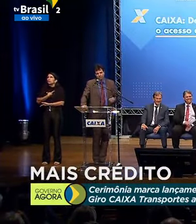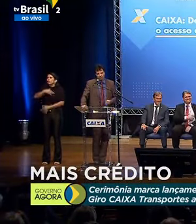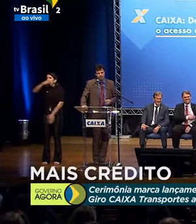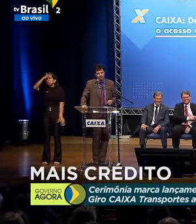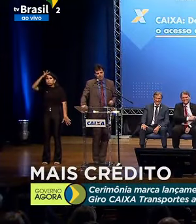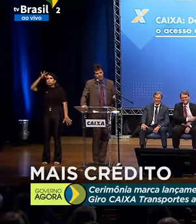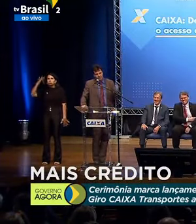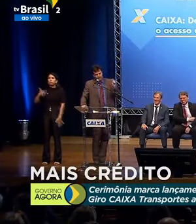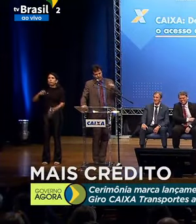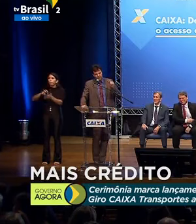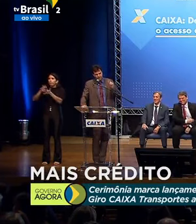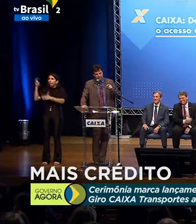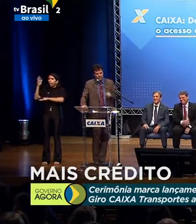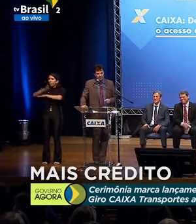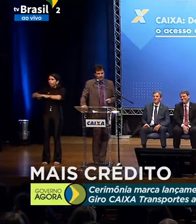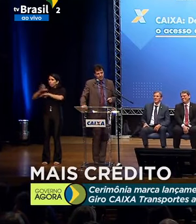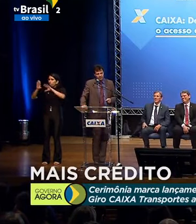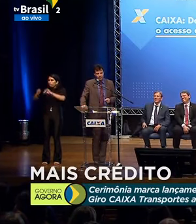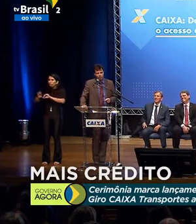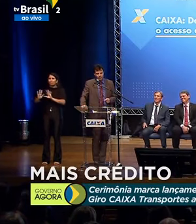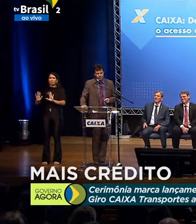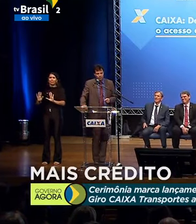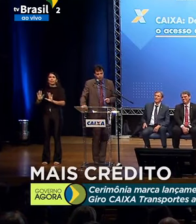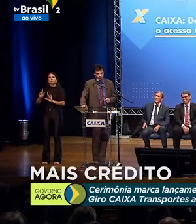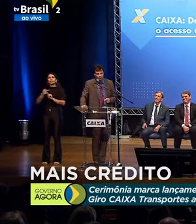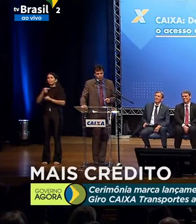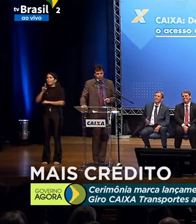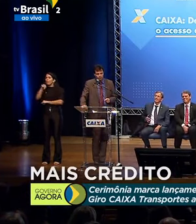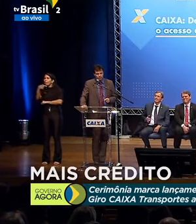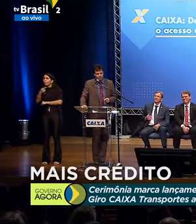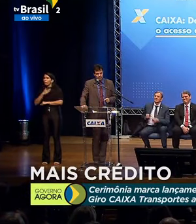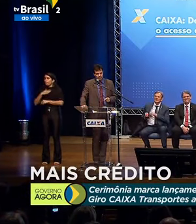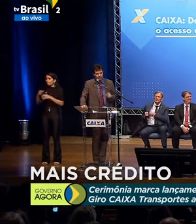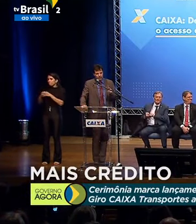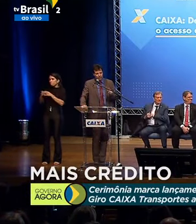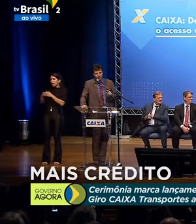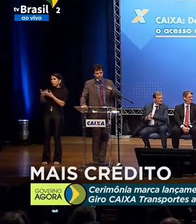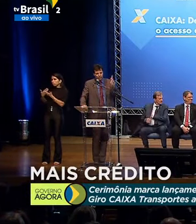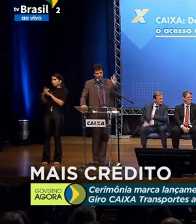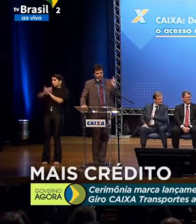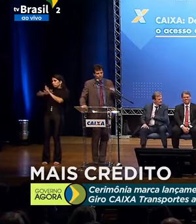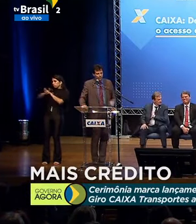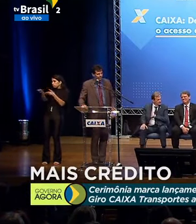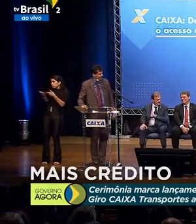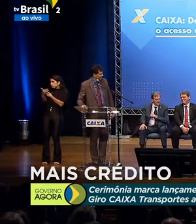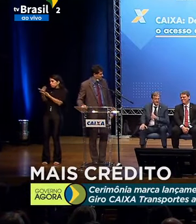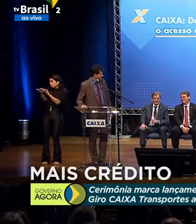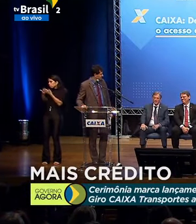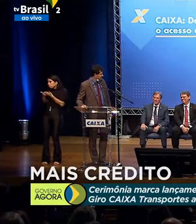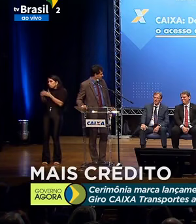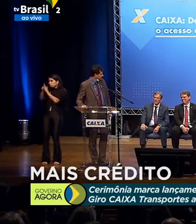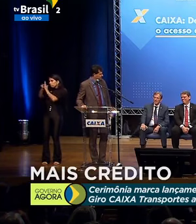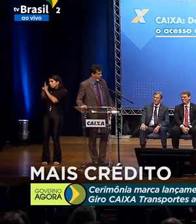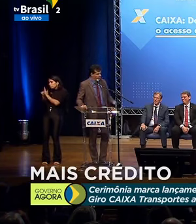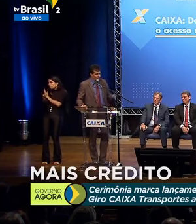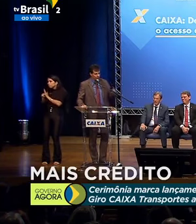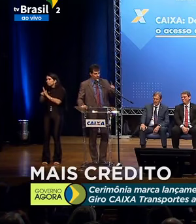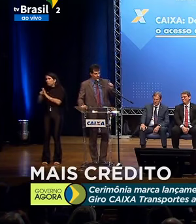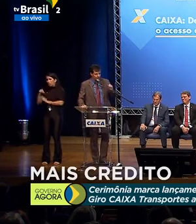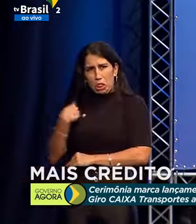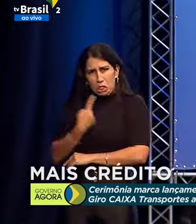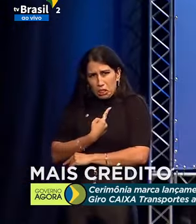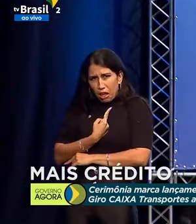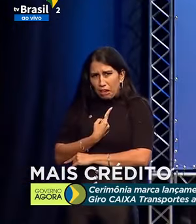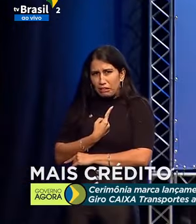à noite. Semana que vem, a minha equipe está soltando um estudo que, olha só, não foi feito por nós. Foi feito